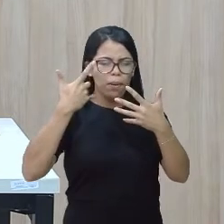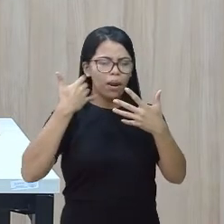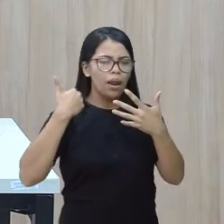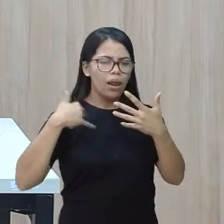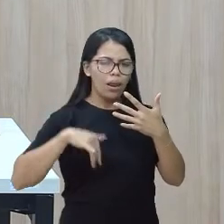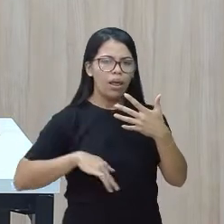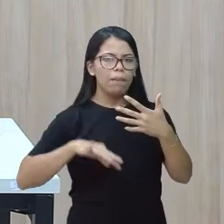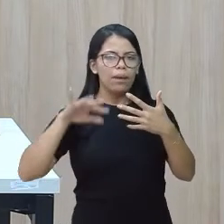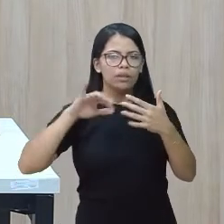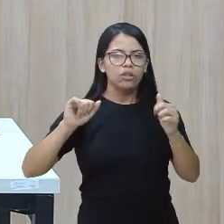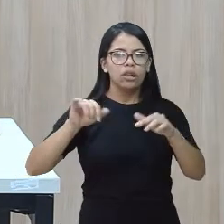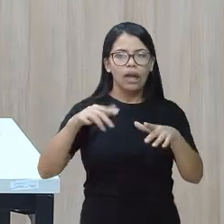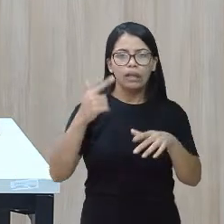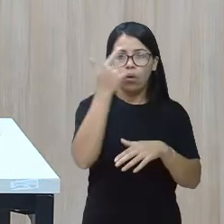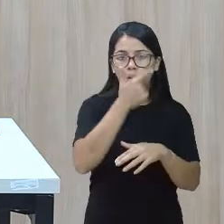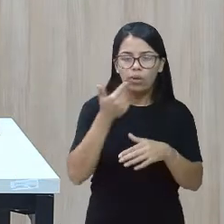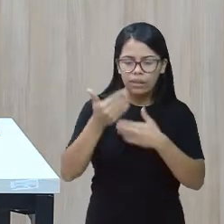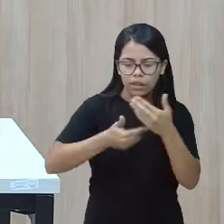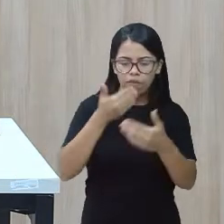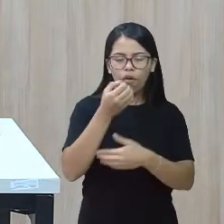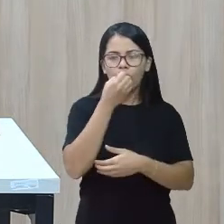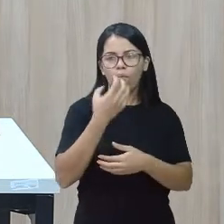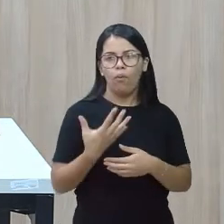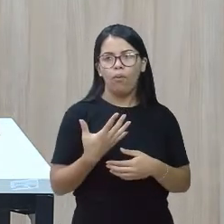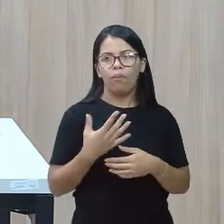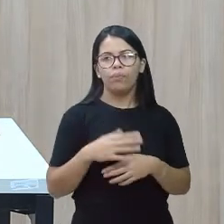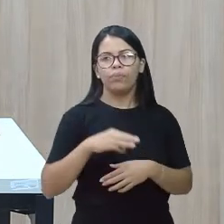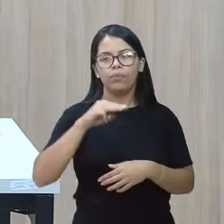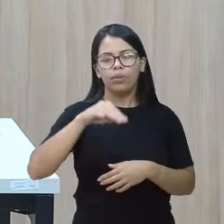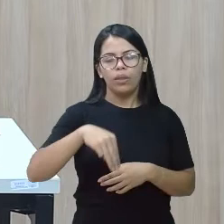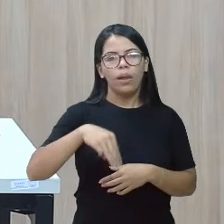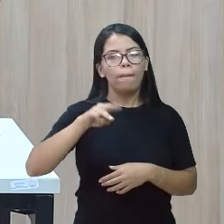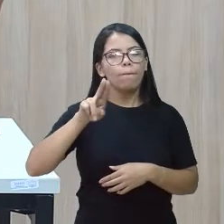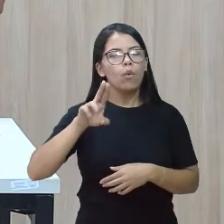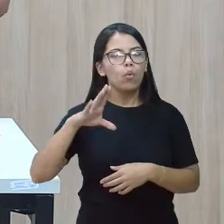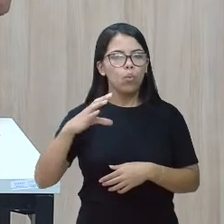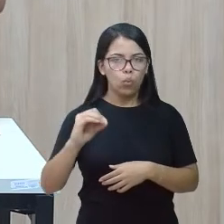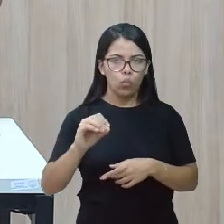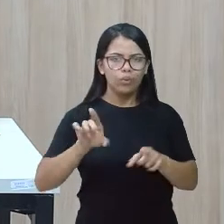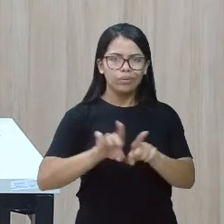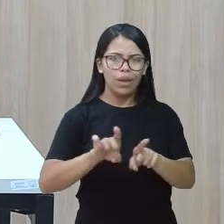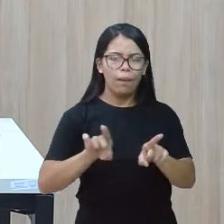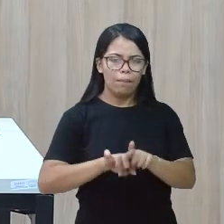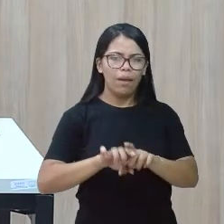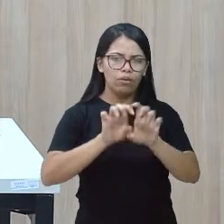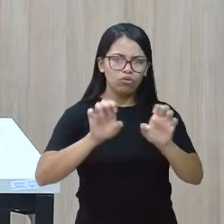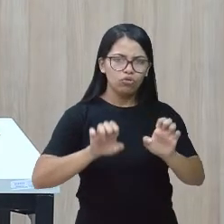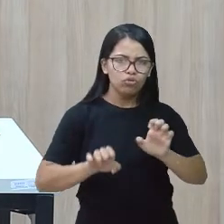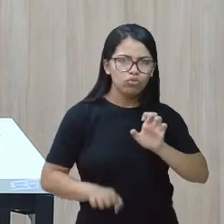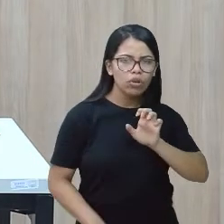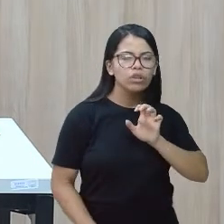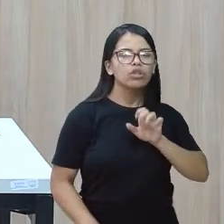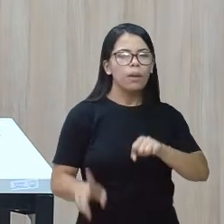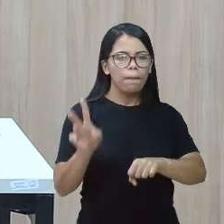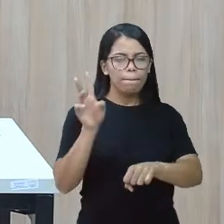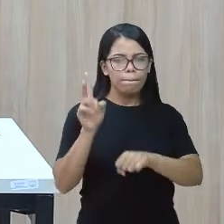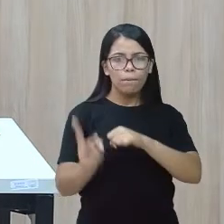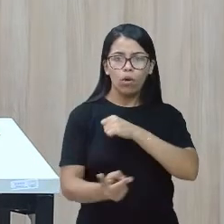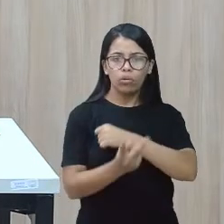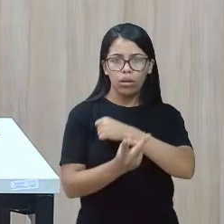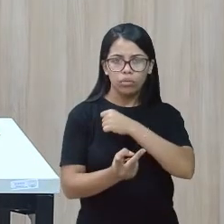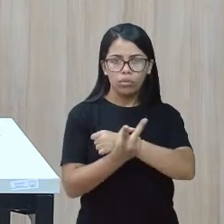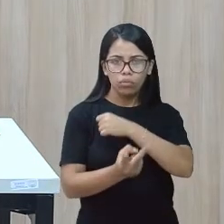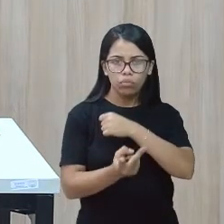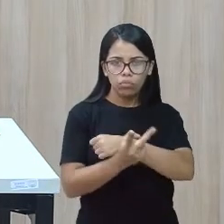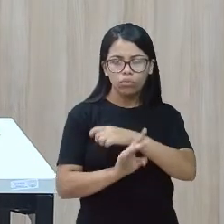tecido possa se desenvolver bem. O muco nasal, então, também é uma estrutura de proteção. É através desse muco